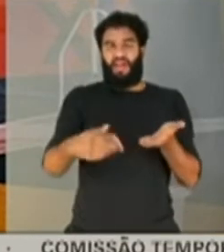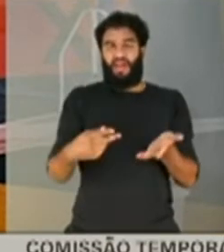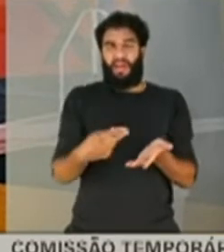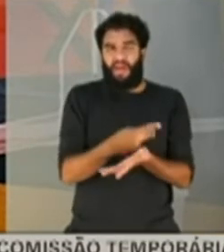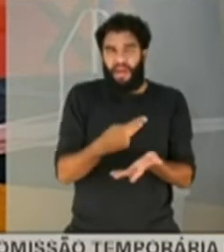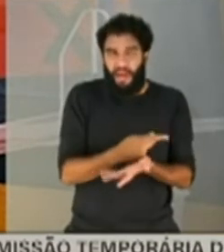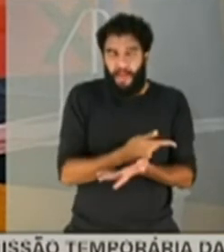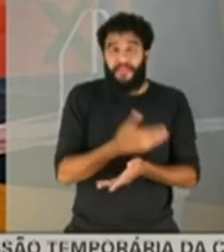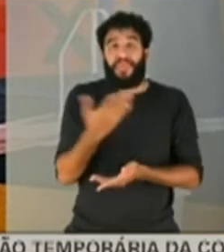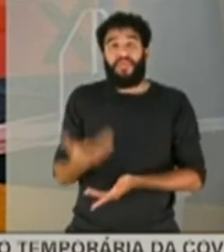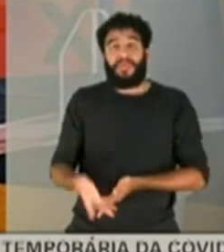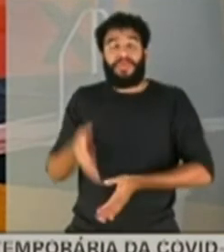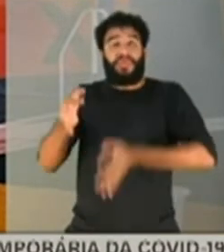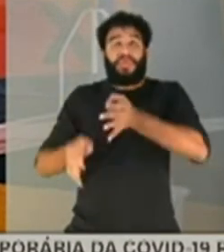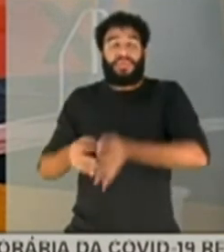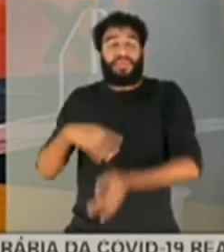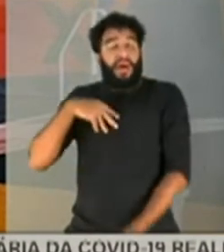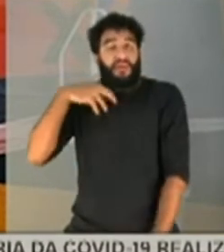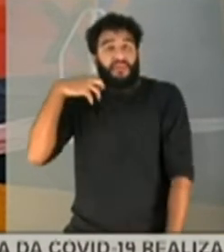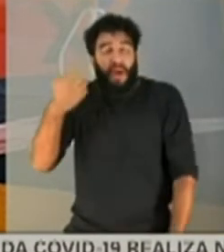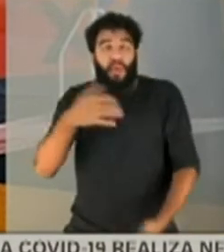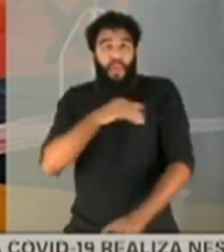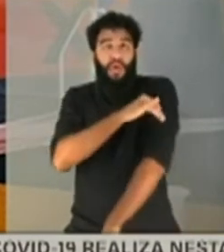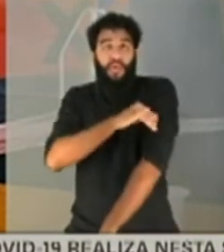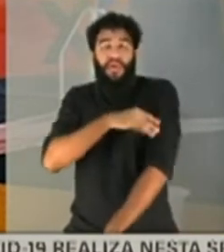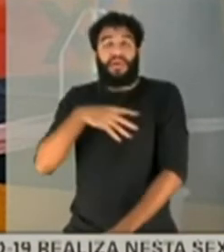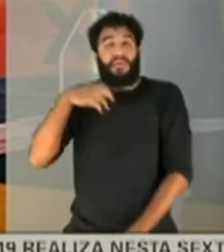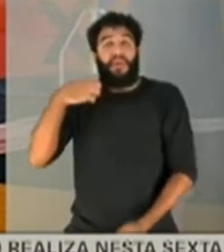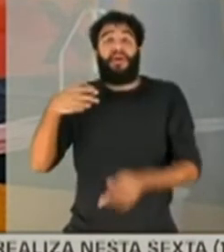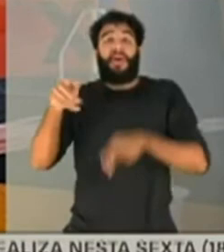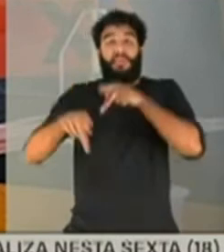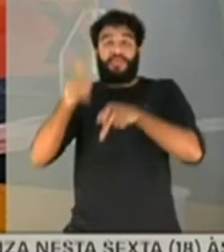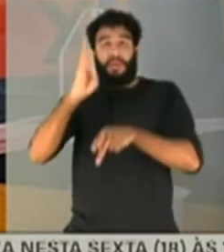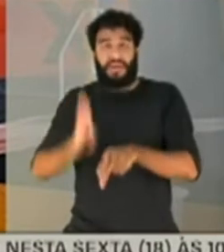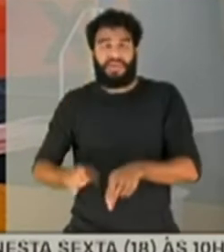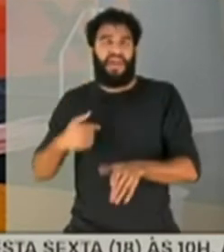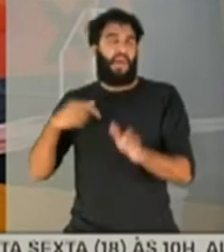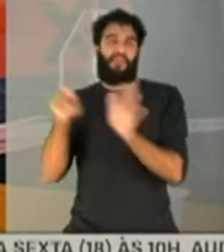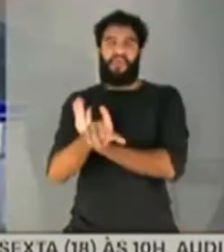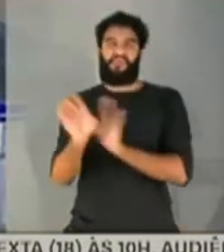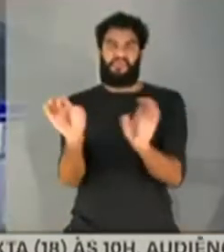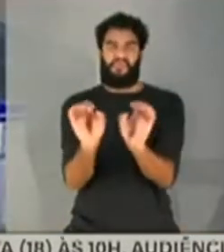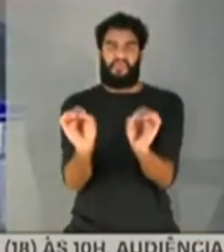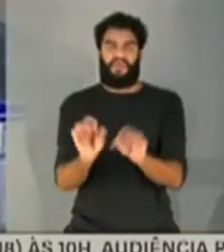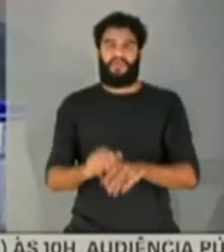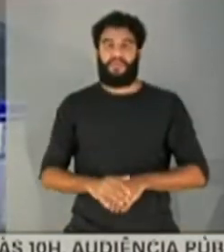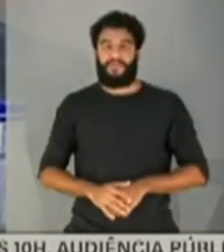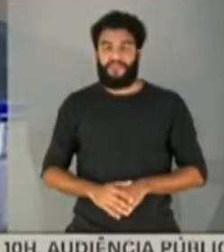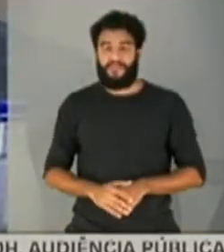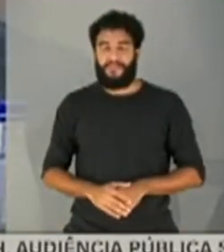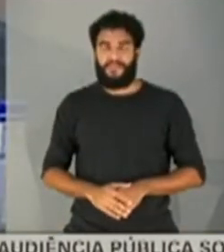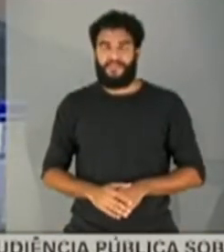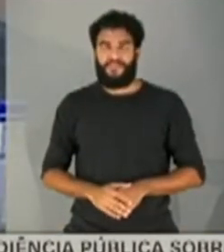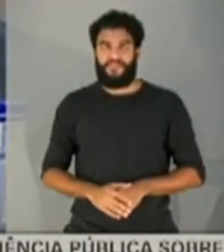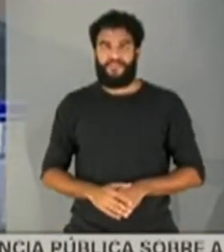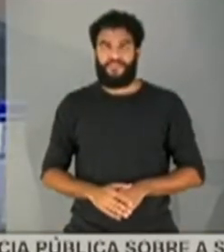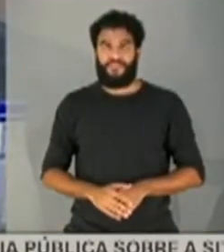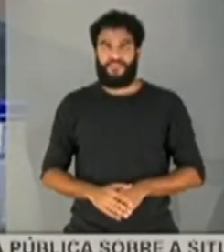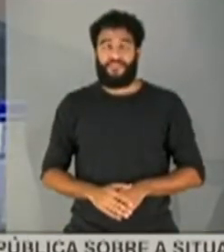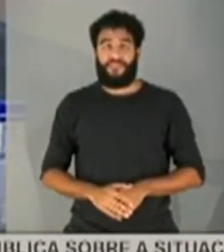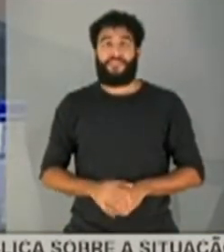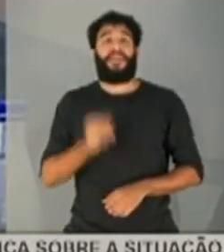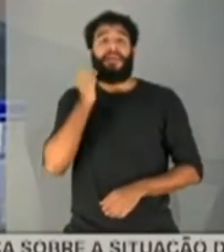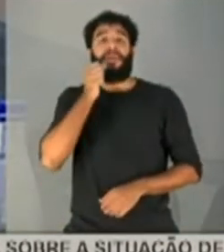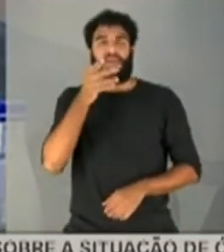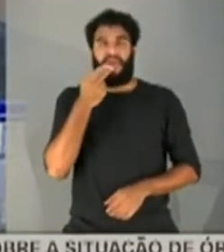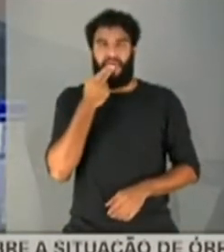envergonhou a justiça envergonhou Rio de Janeiro EA população brasileira e não tem mais pergunta para fazer cima do homem o show fez uma